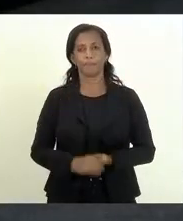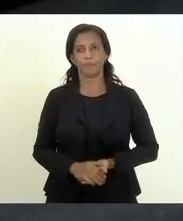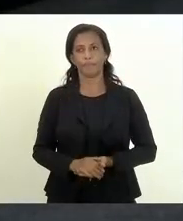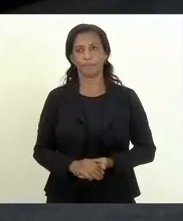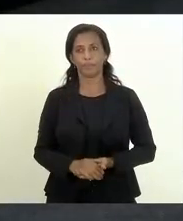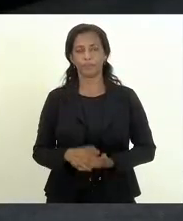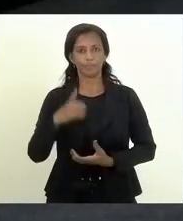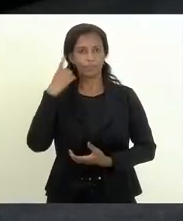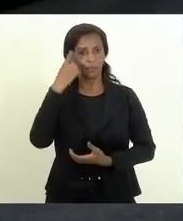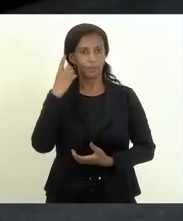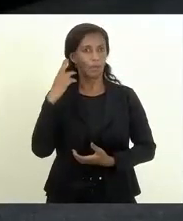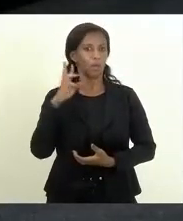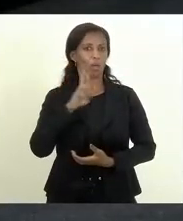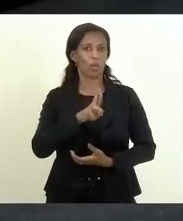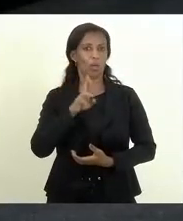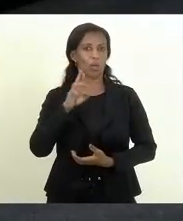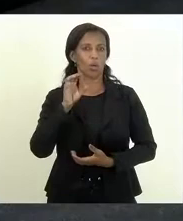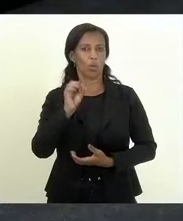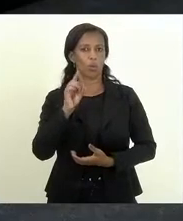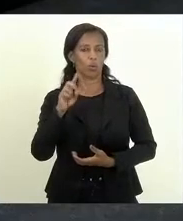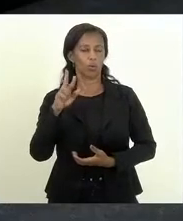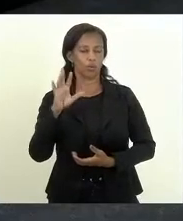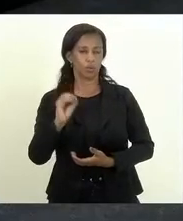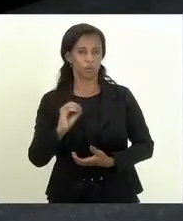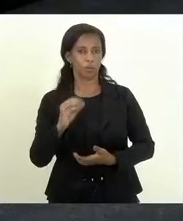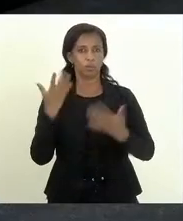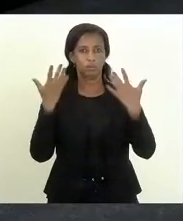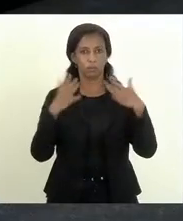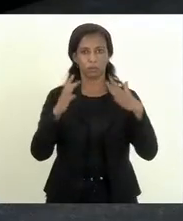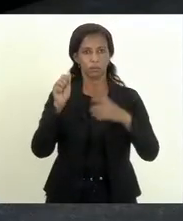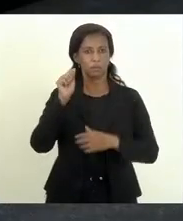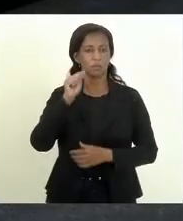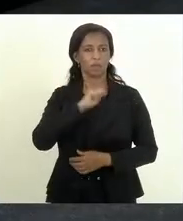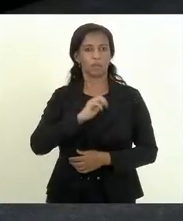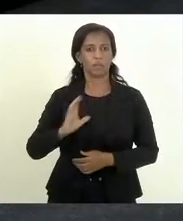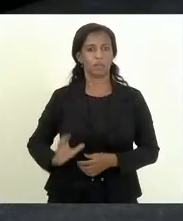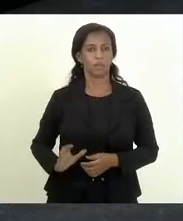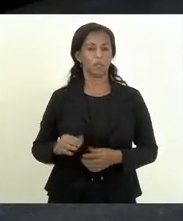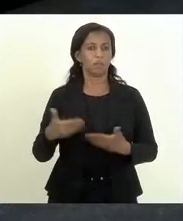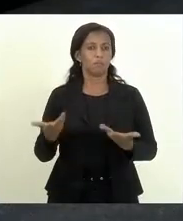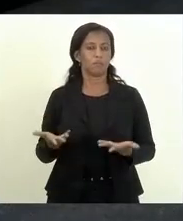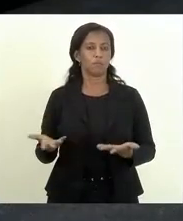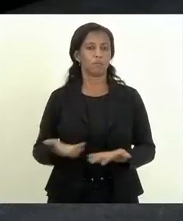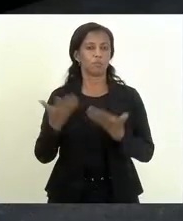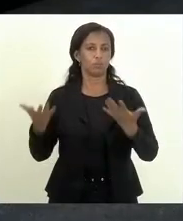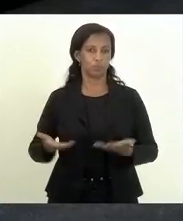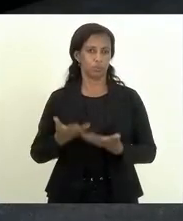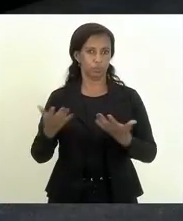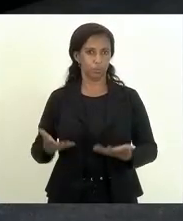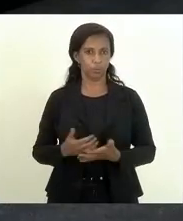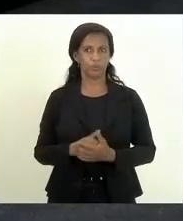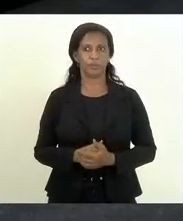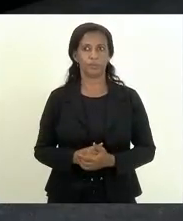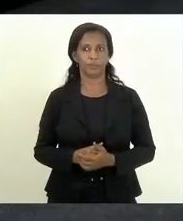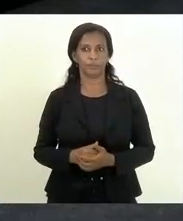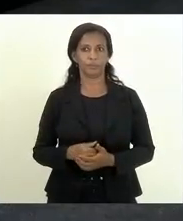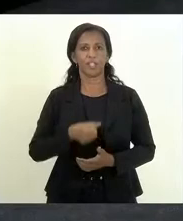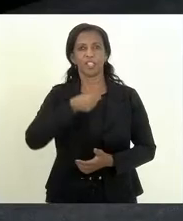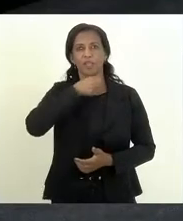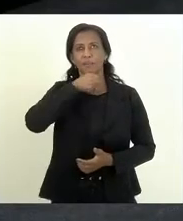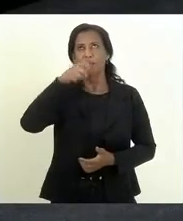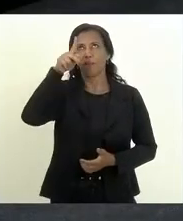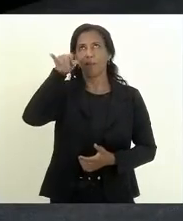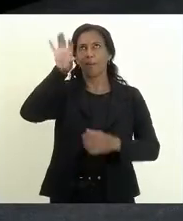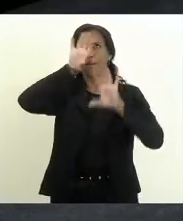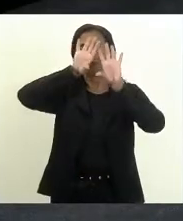Rodrigo Bacelar, parabéns ao deputado André Siciliano pela sua iniciativa e que minha avó Pinheira, que